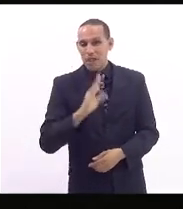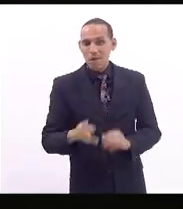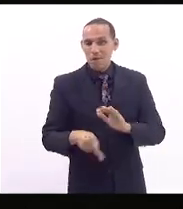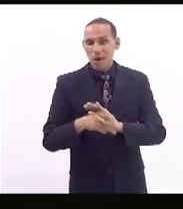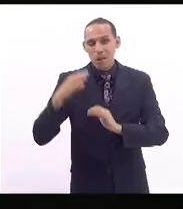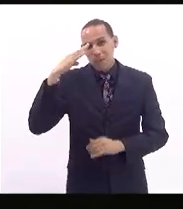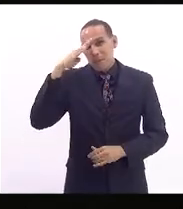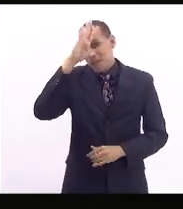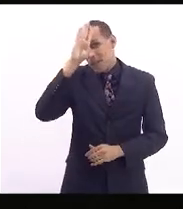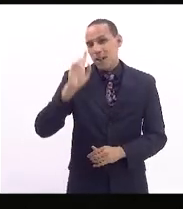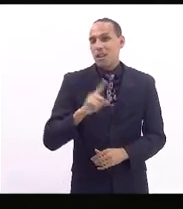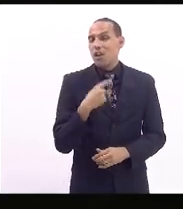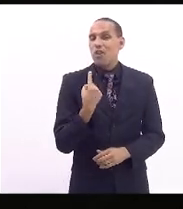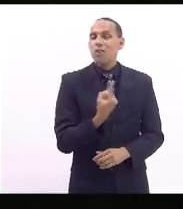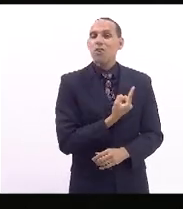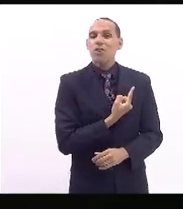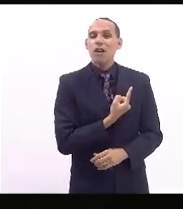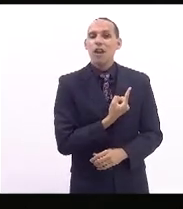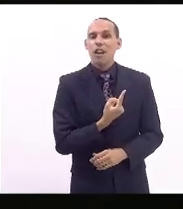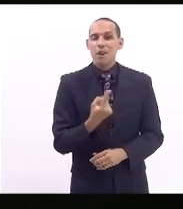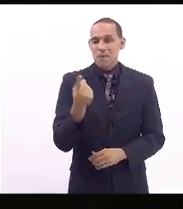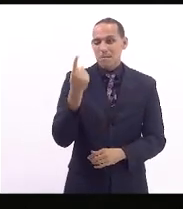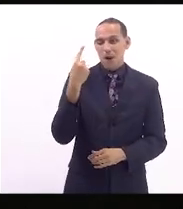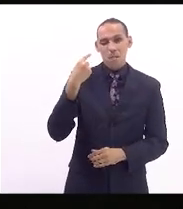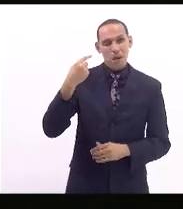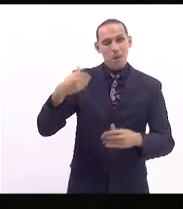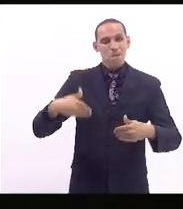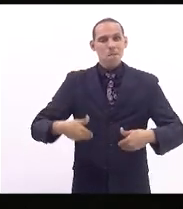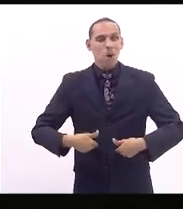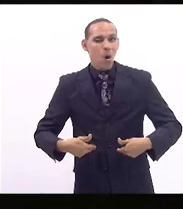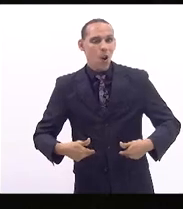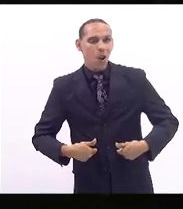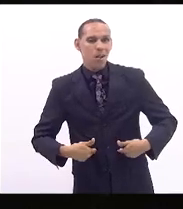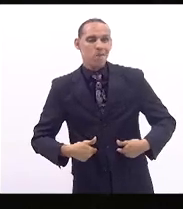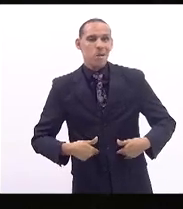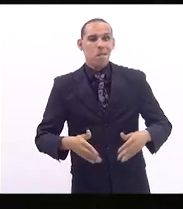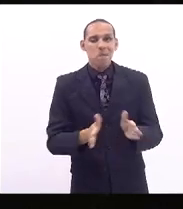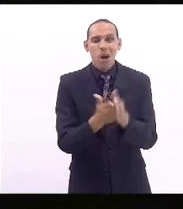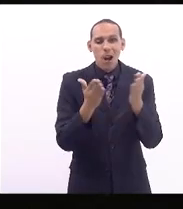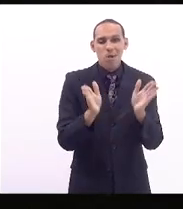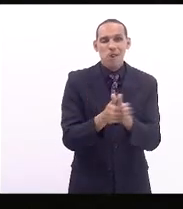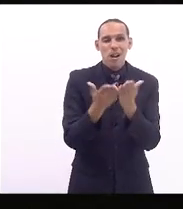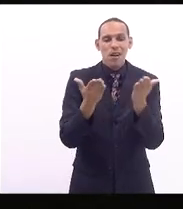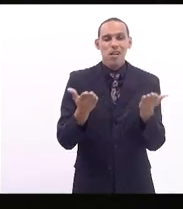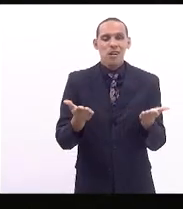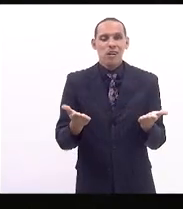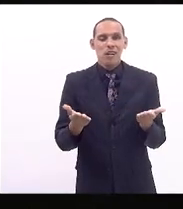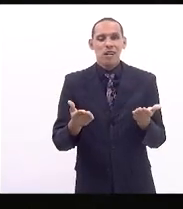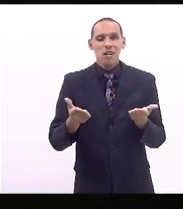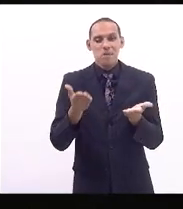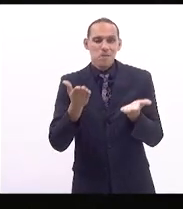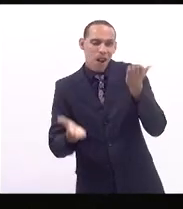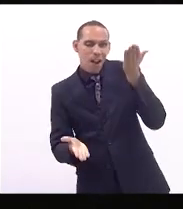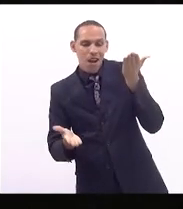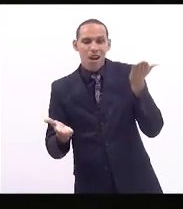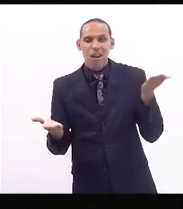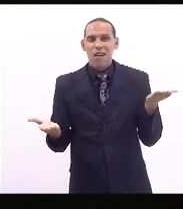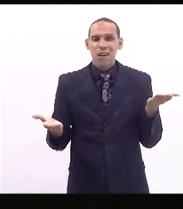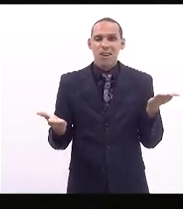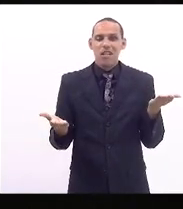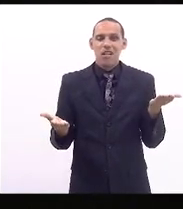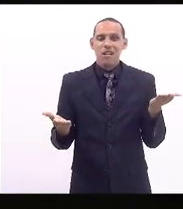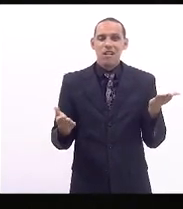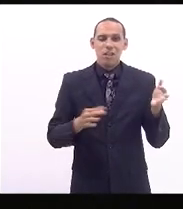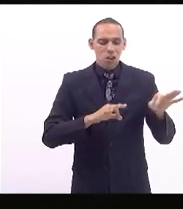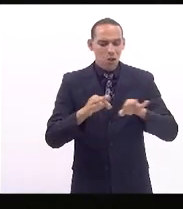bolsonaro nós estamos sob a égide da Fome e da pobreza das desigualdades do